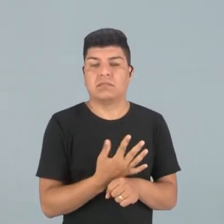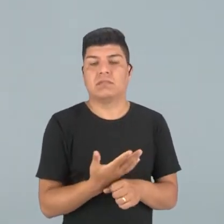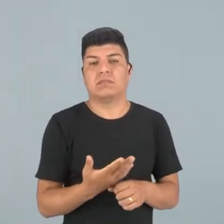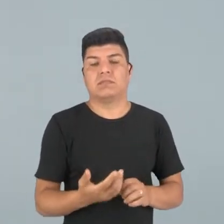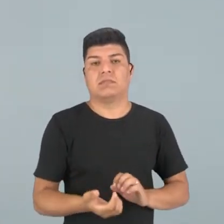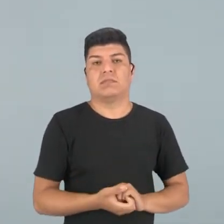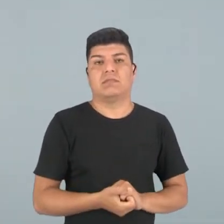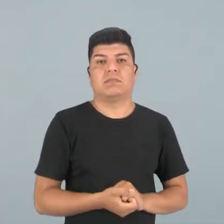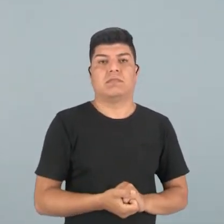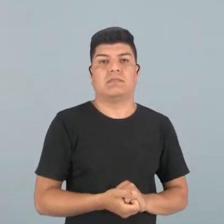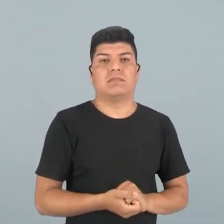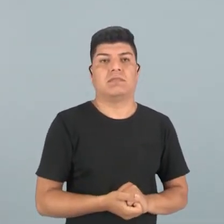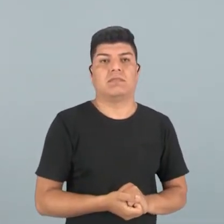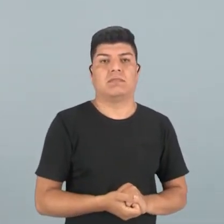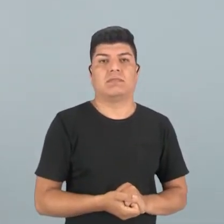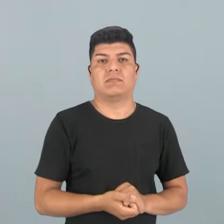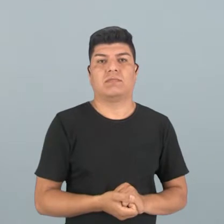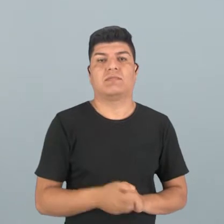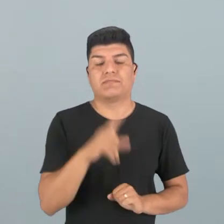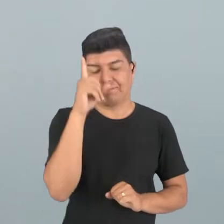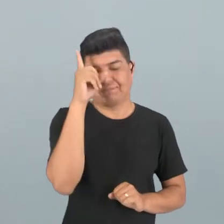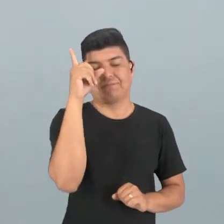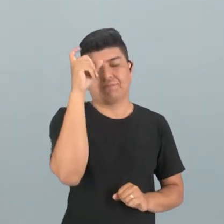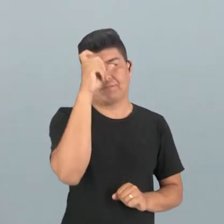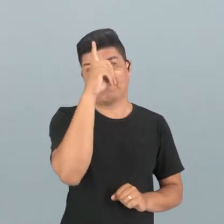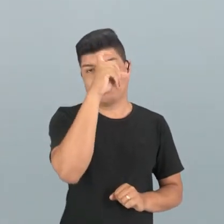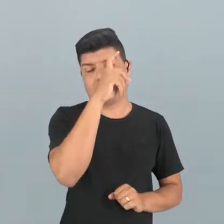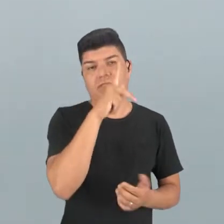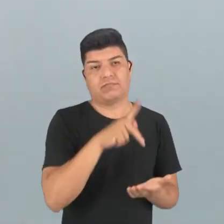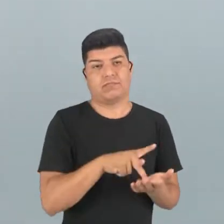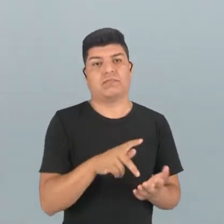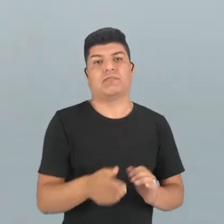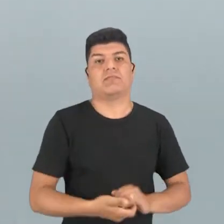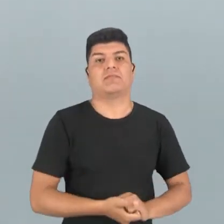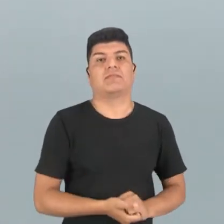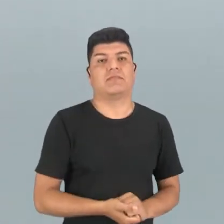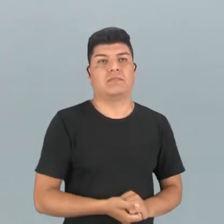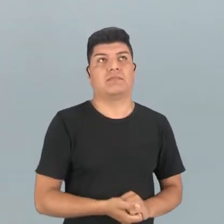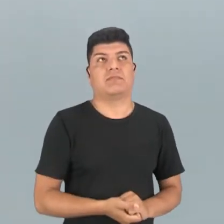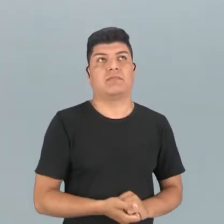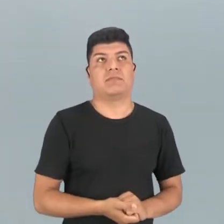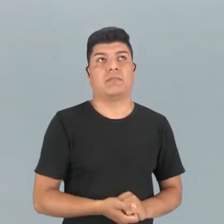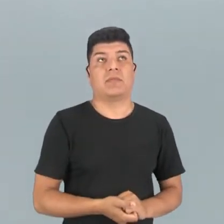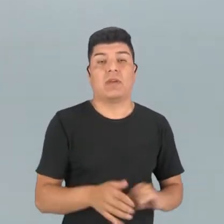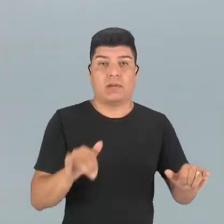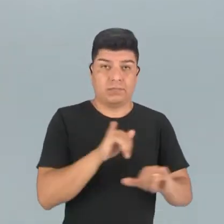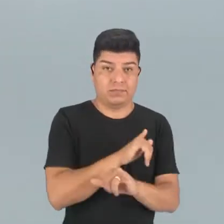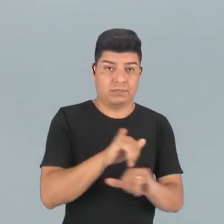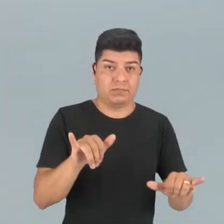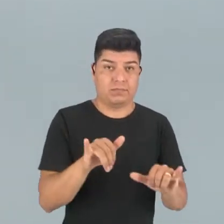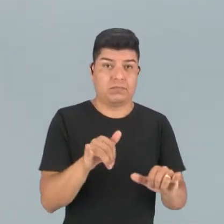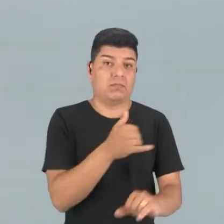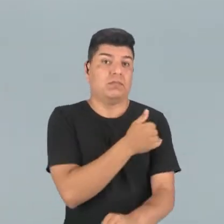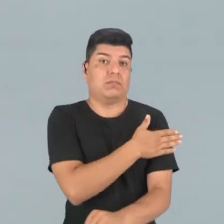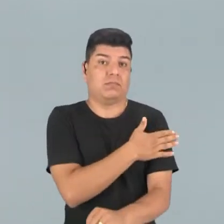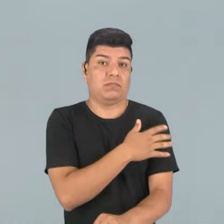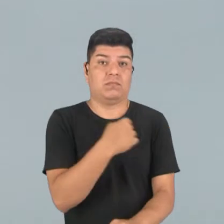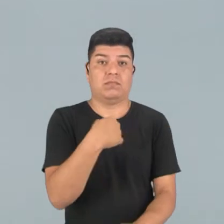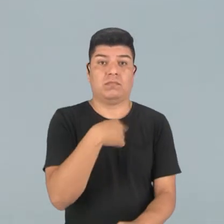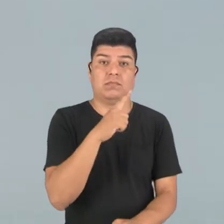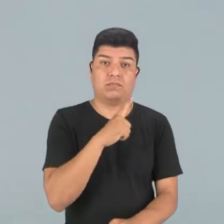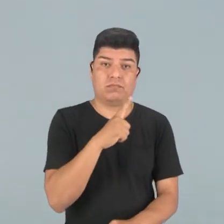Então, é difícil, né? Então, vou contar aqui para vocês o preconceito que eu